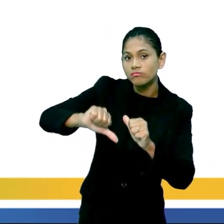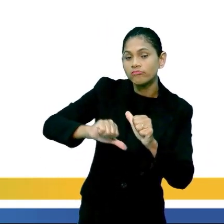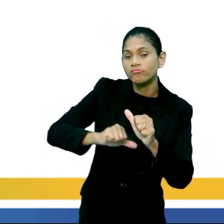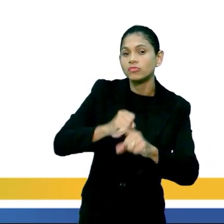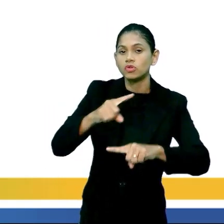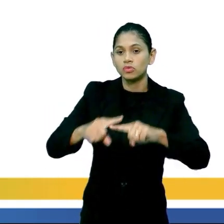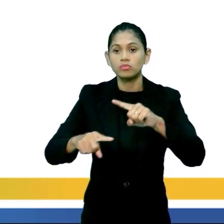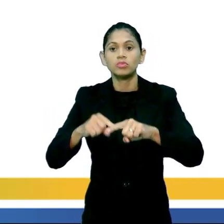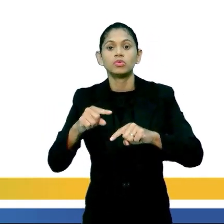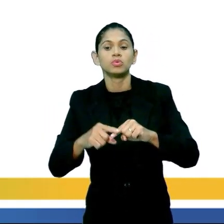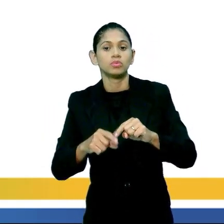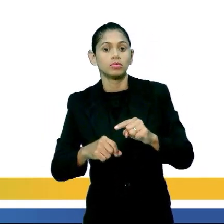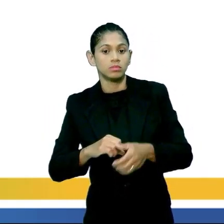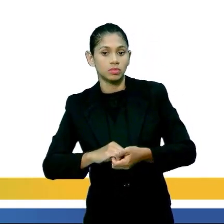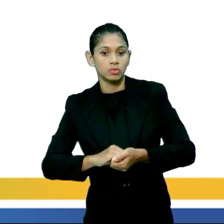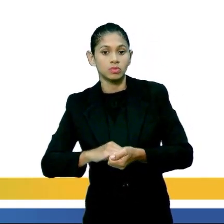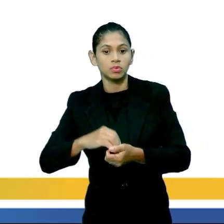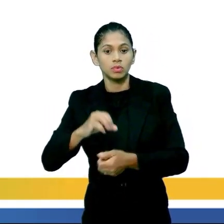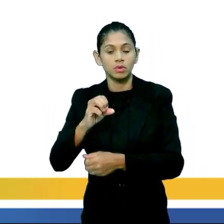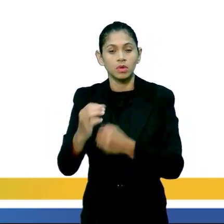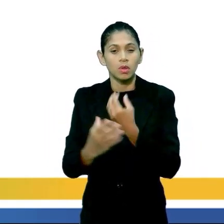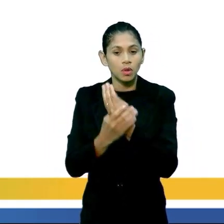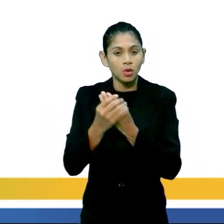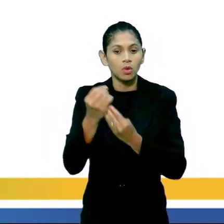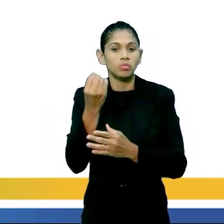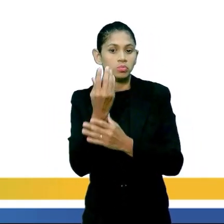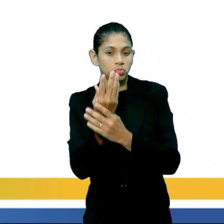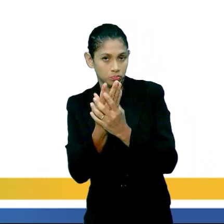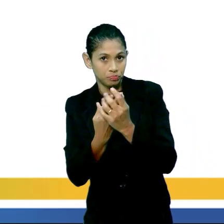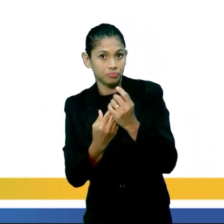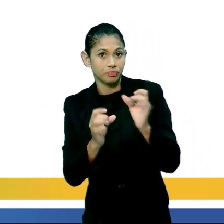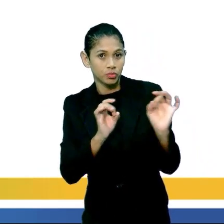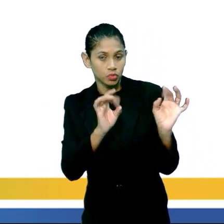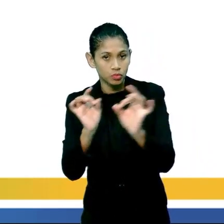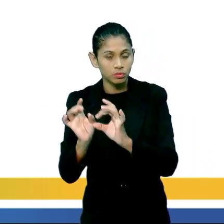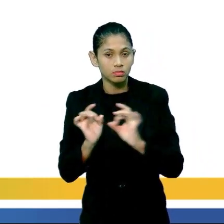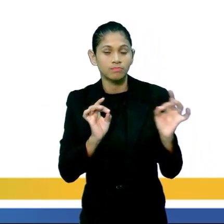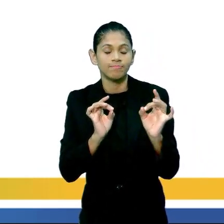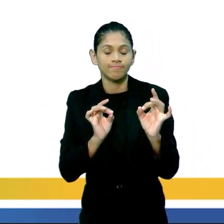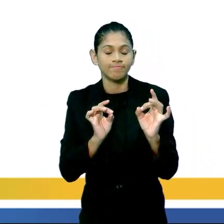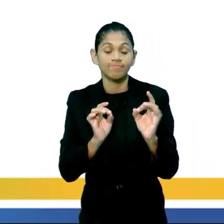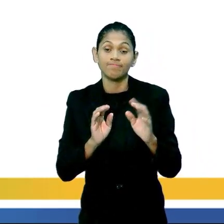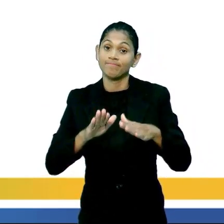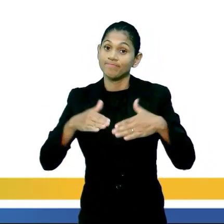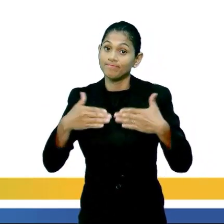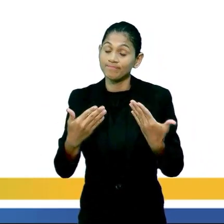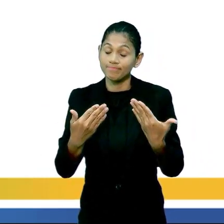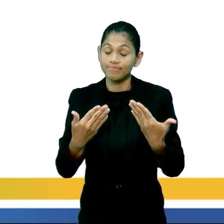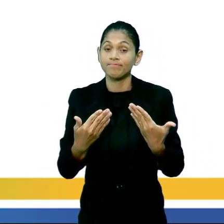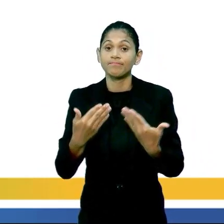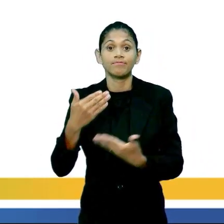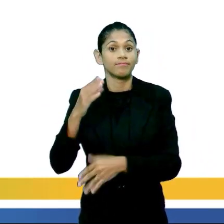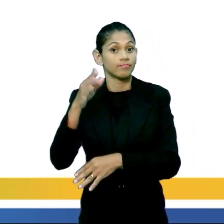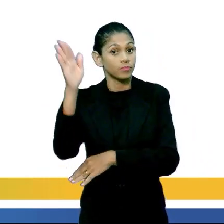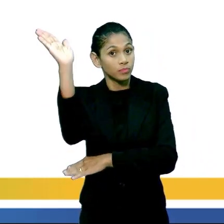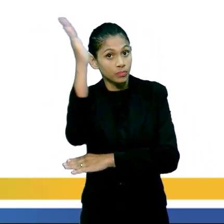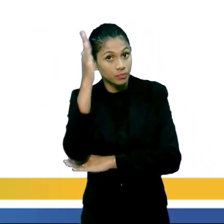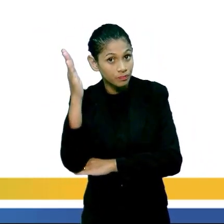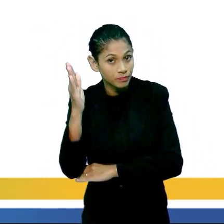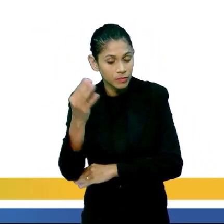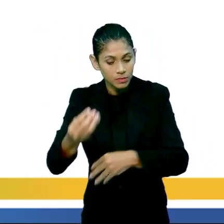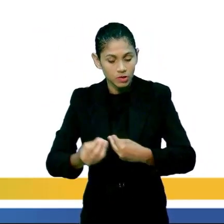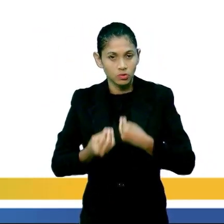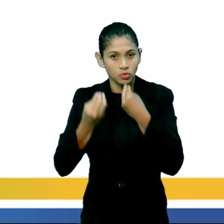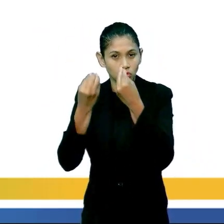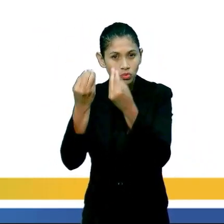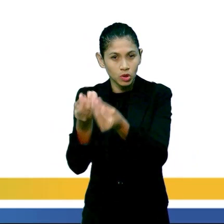produtos manufaturados e depois vende de volta para a colônia. Então, o Brasil fornecia a cana-de-açúcar e comprava o